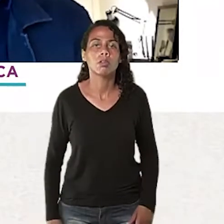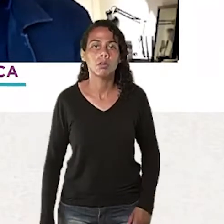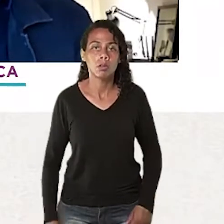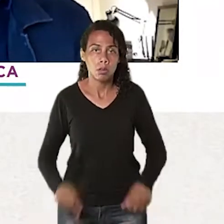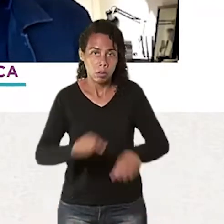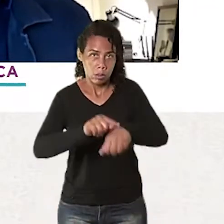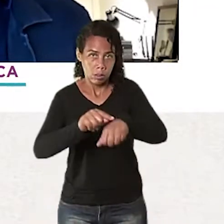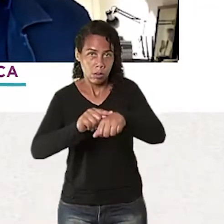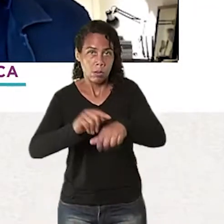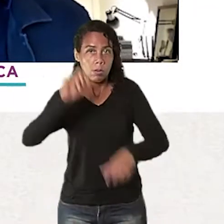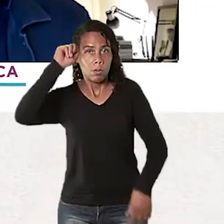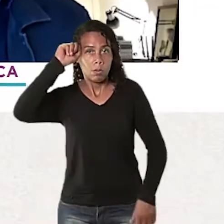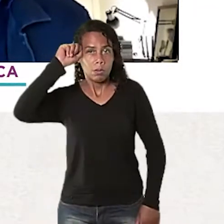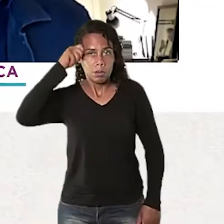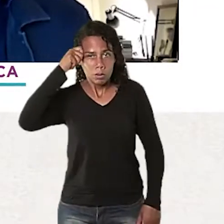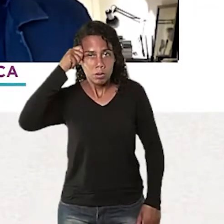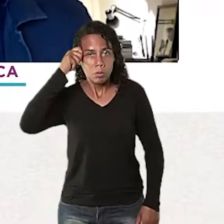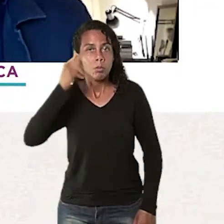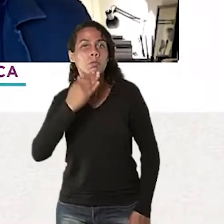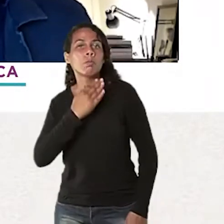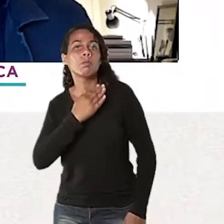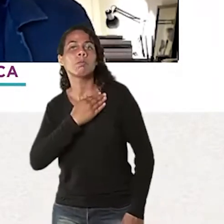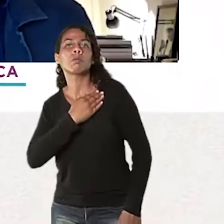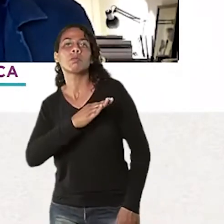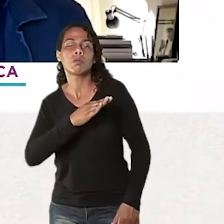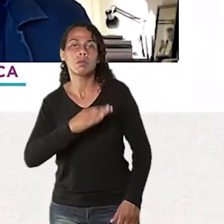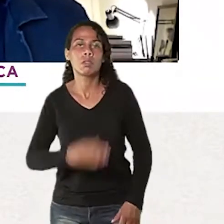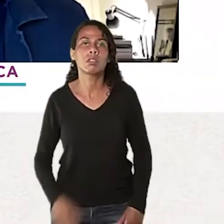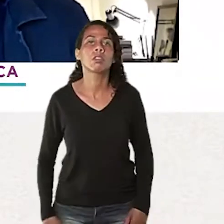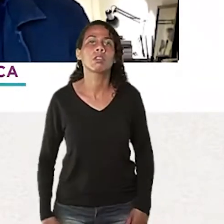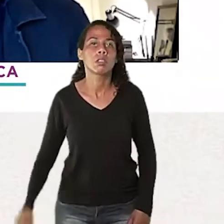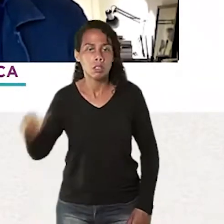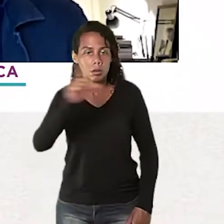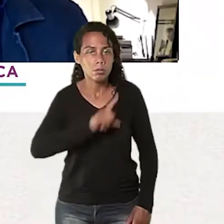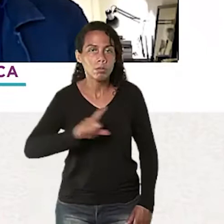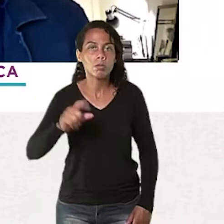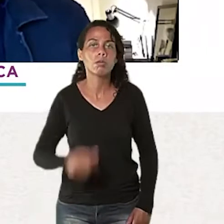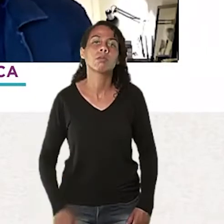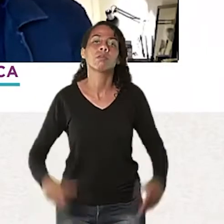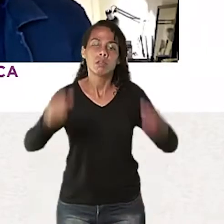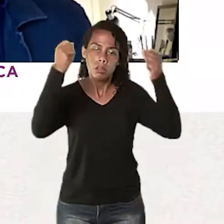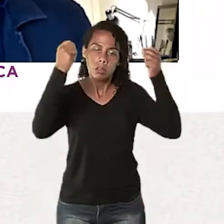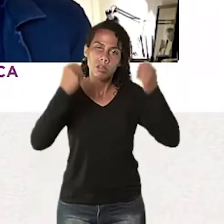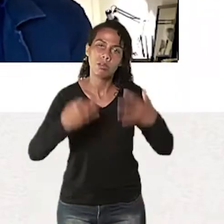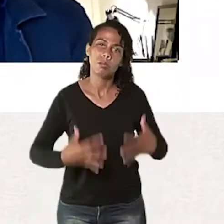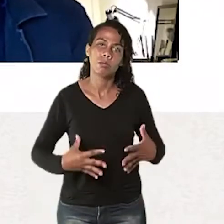isso é absurdo e duro sem precisar usar adjetivo nenhum, sem precisar usar a palavra racismo.